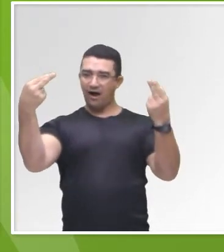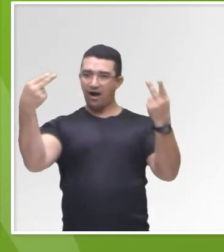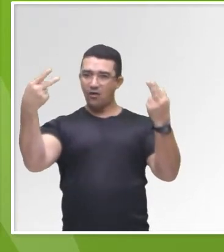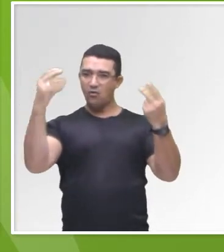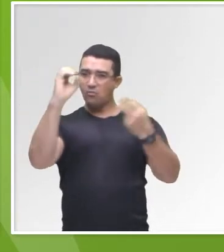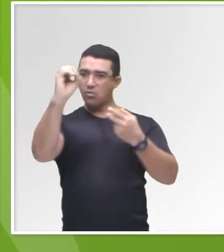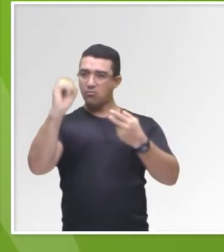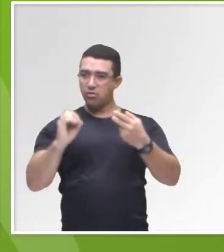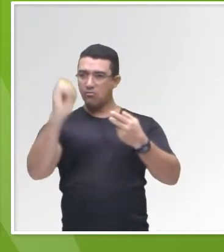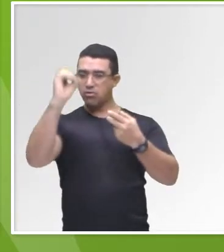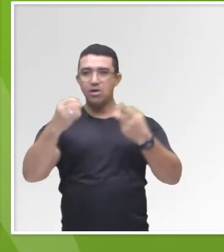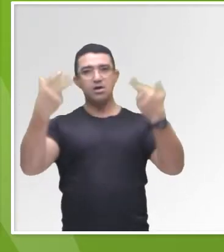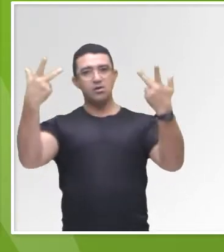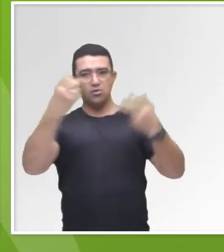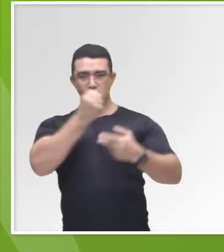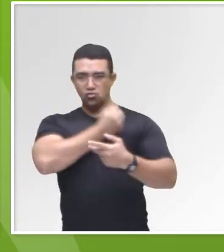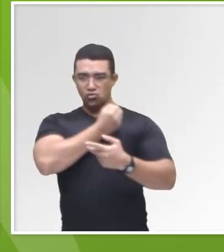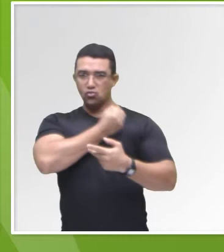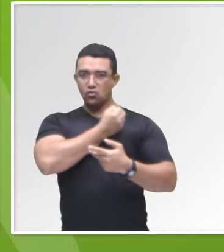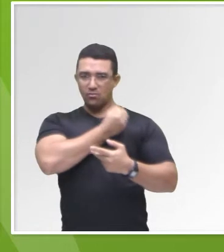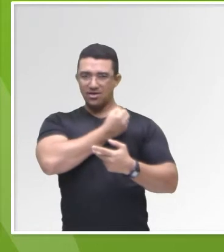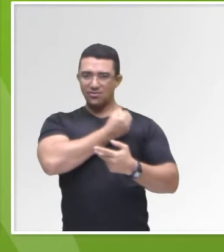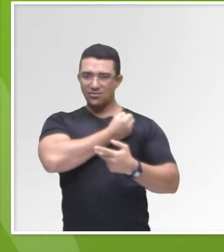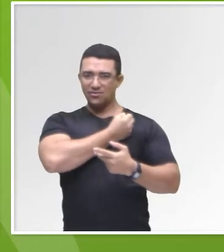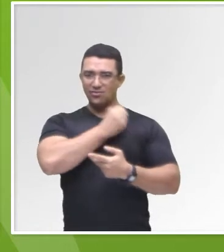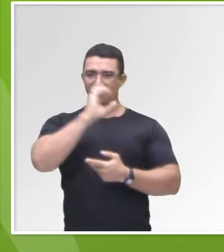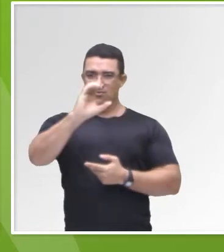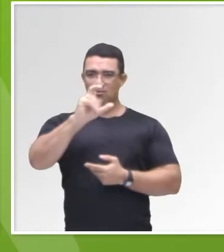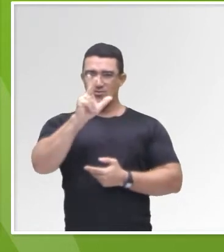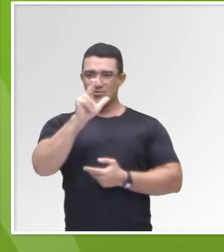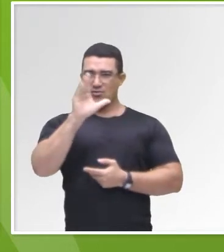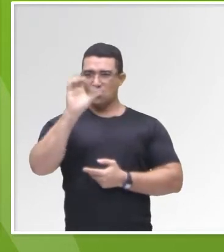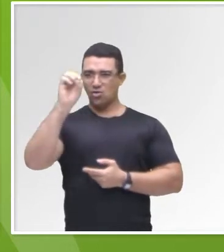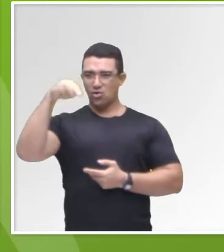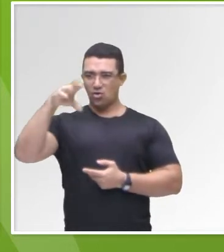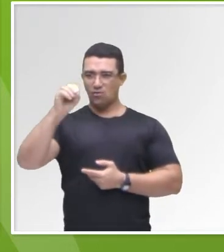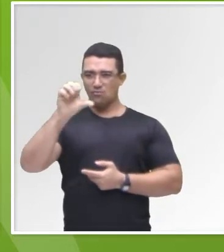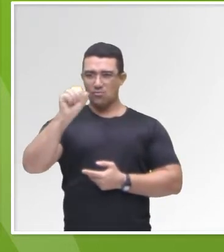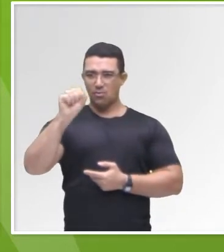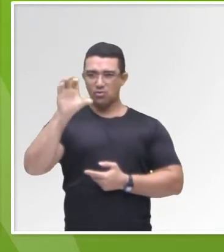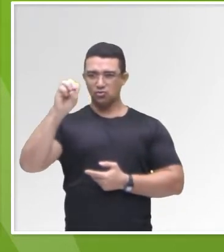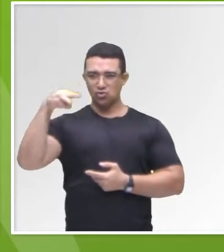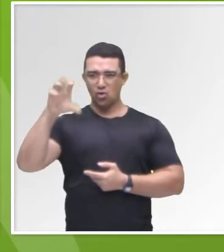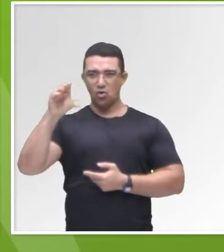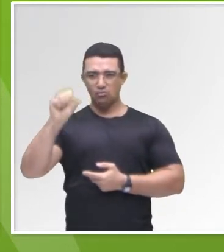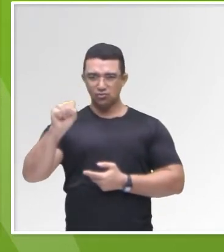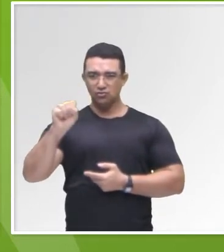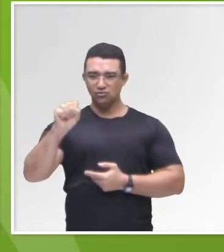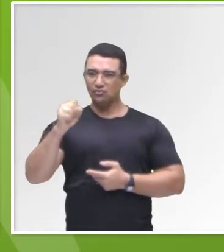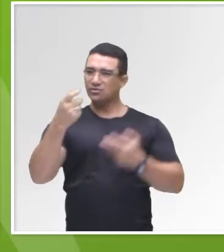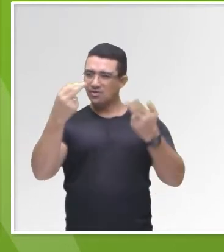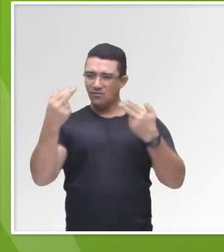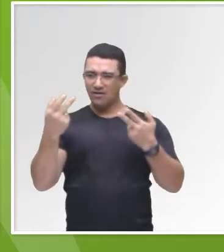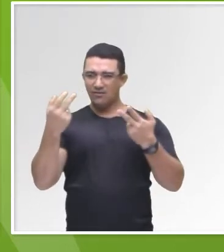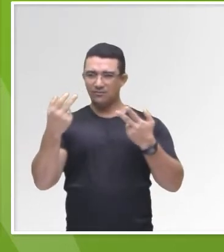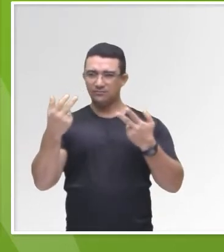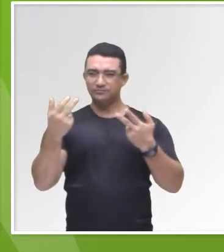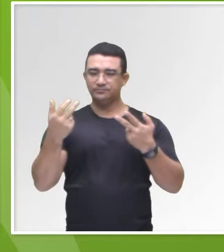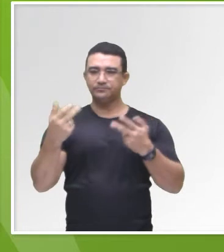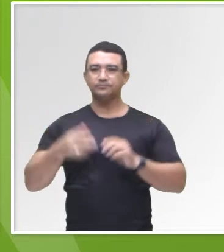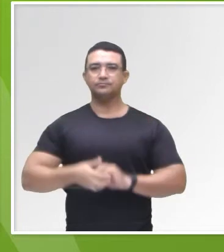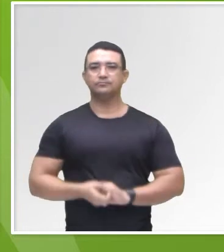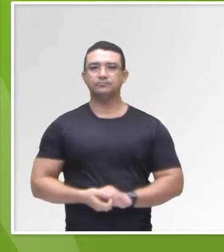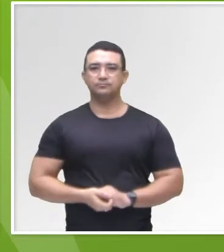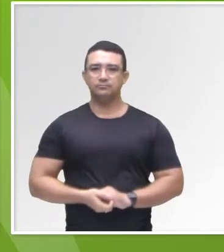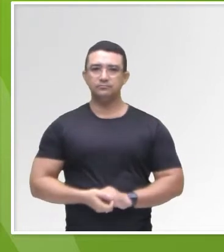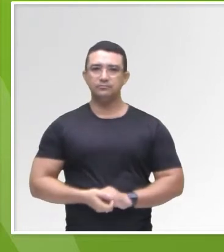número de cromossomos. Lembra lá dos cromossomos da nossa aula anterior, né, que estão localizados lá no nosso núcleo da célula? Então, a partir